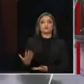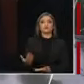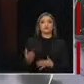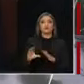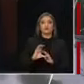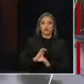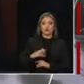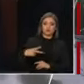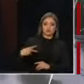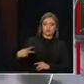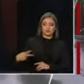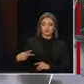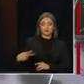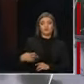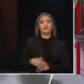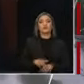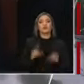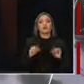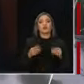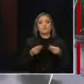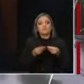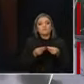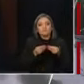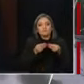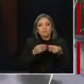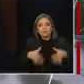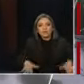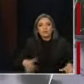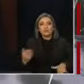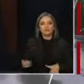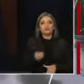verbos. Dano qualificado, parágrafo